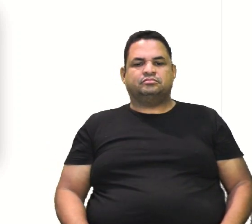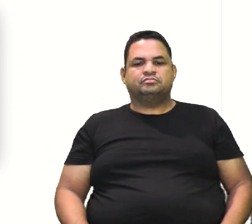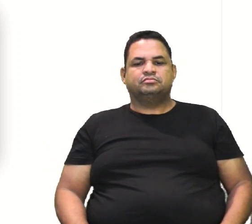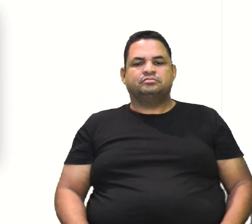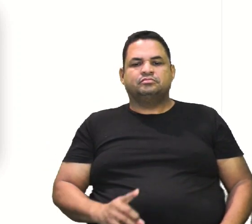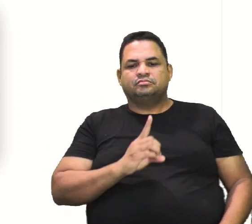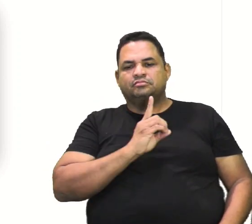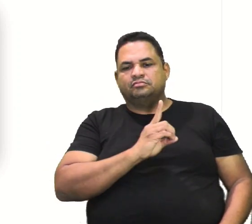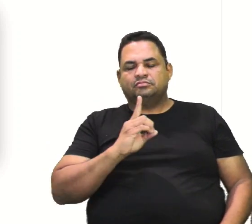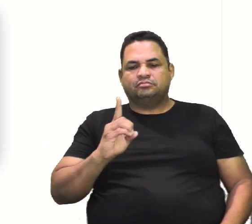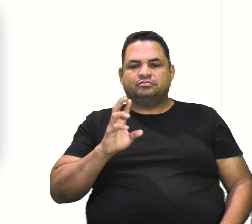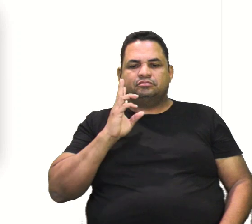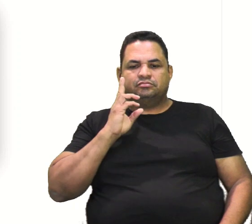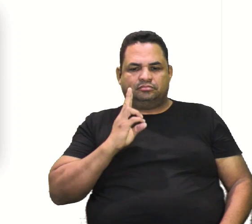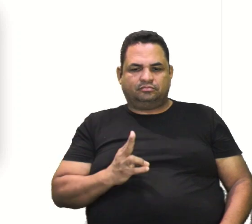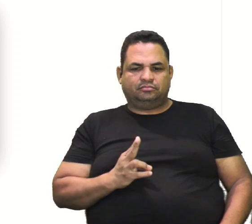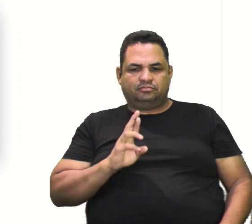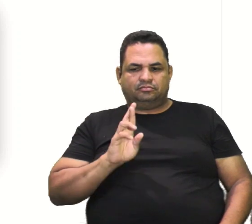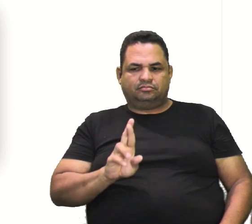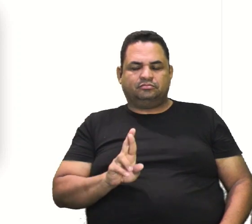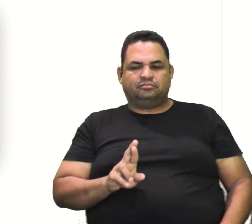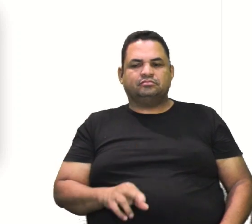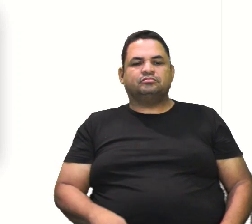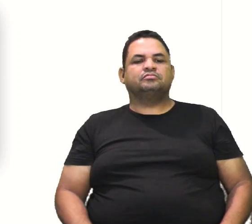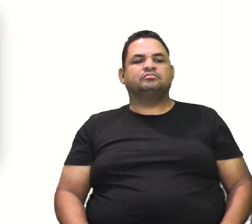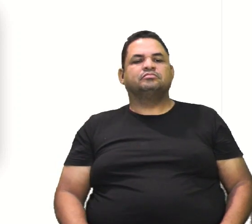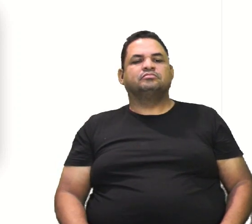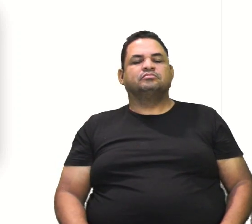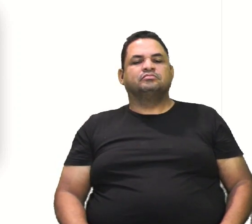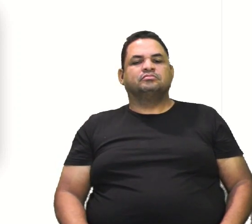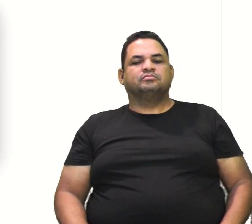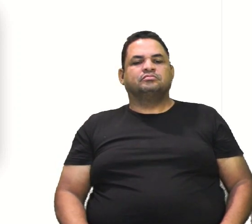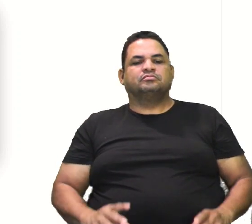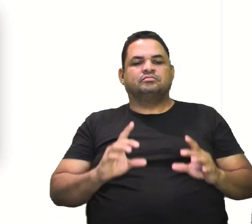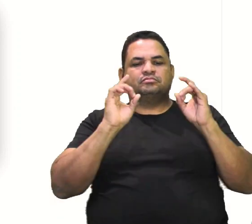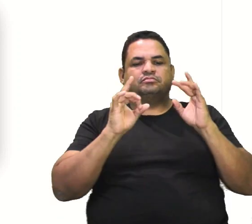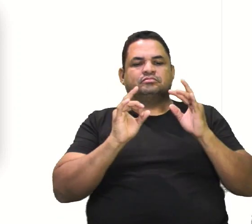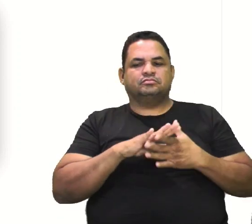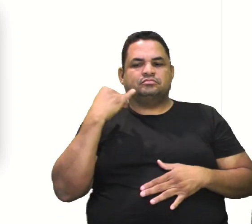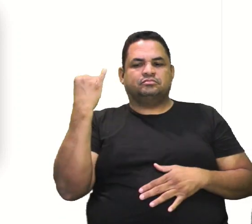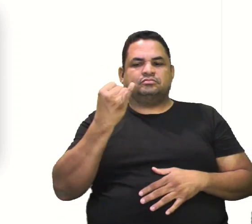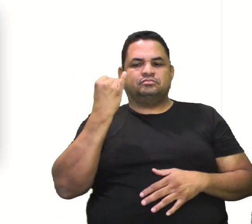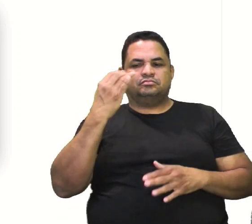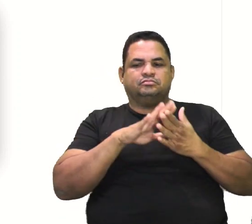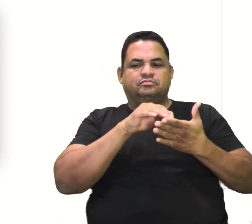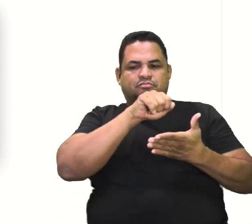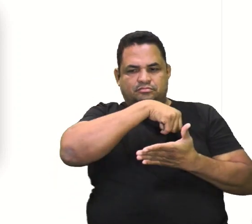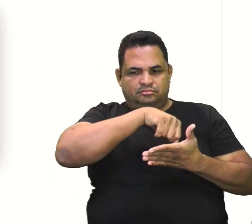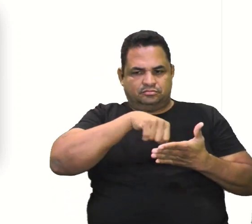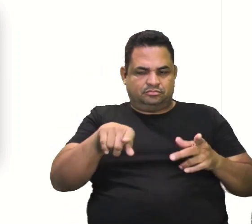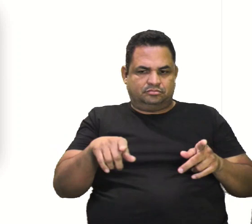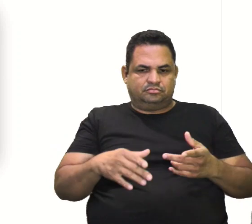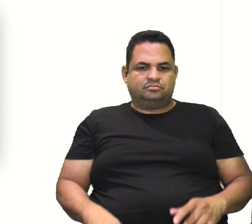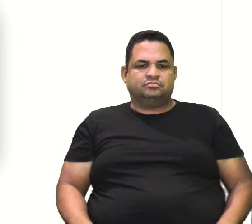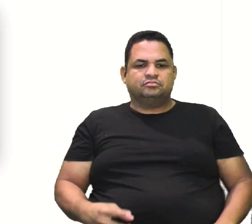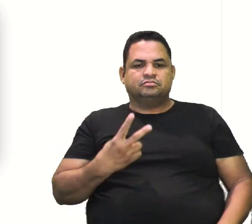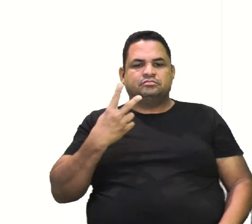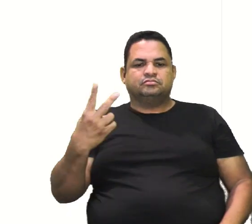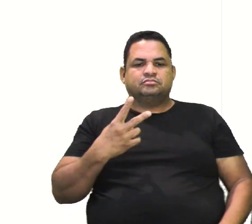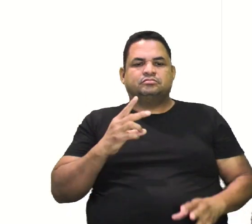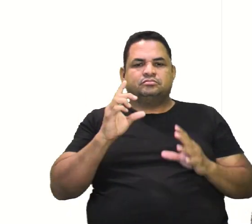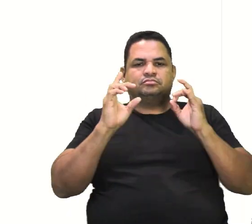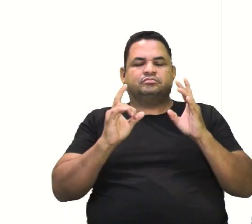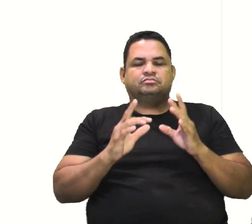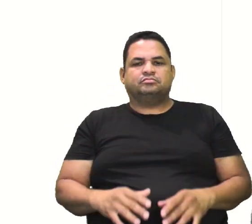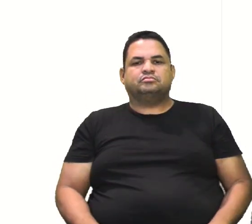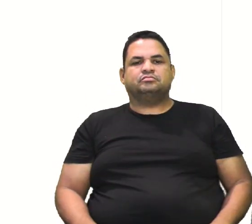serve para a distância e é o mesmo raio, tá? Então, esse detalhe é importantíssimo, anotem aí. Segundo